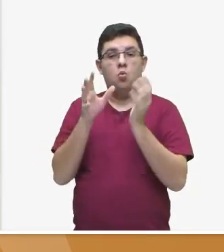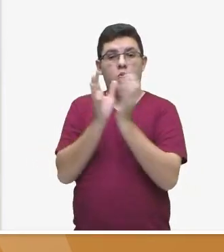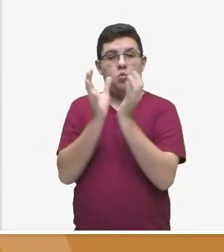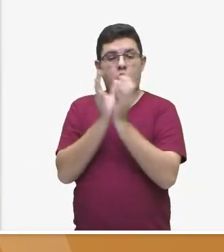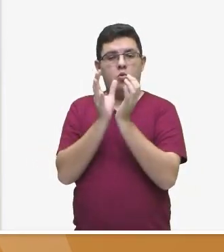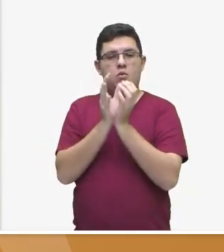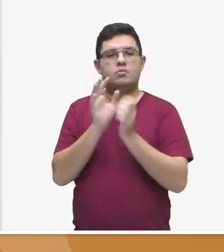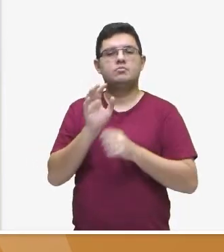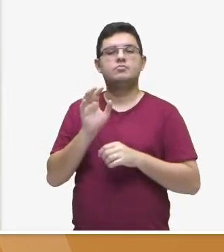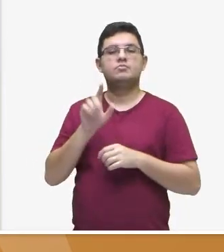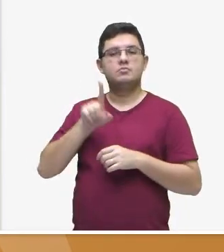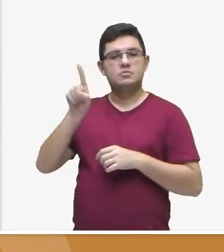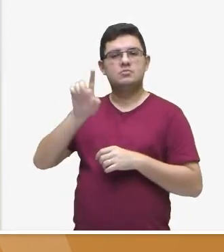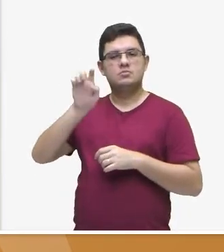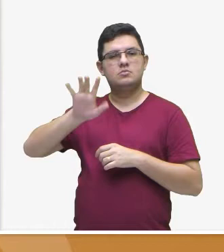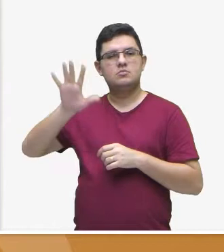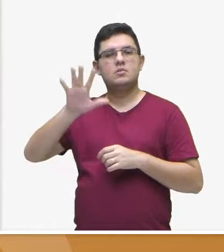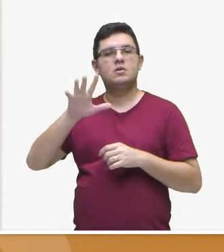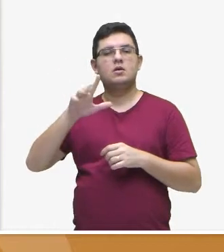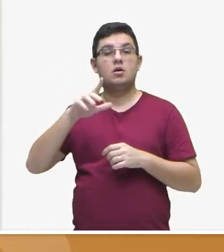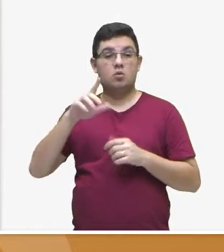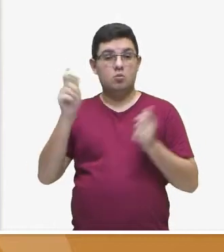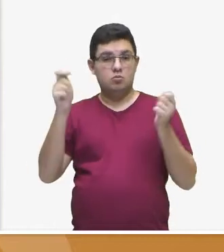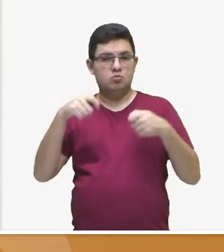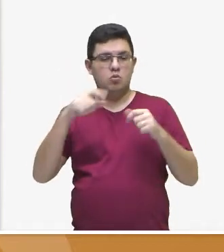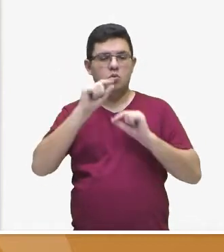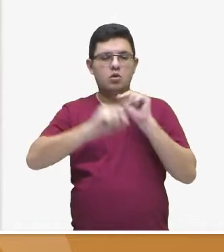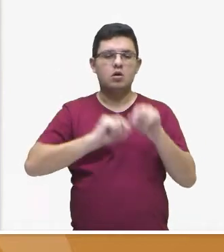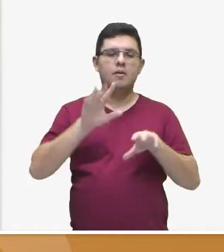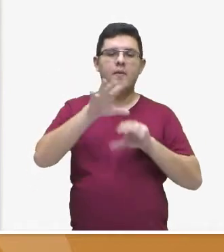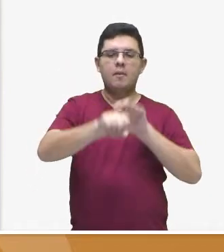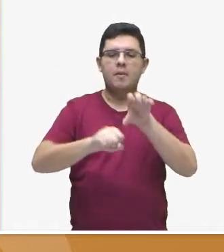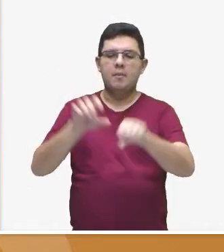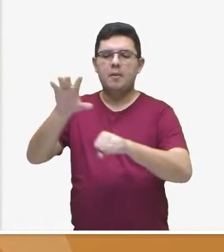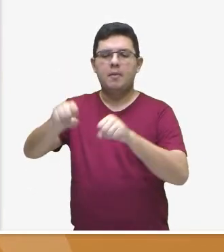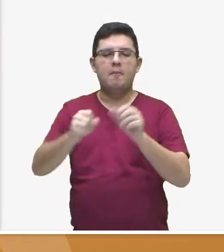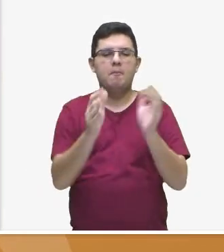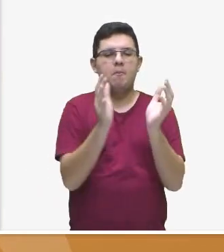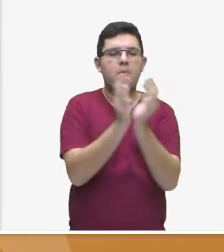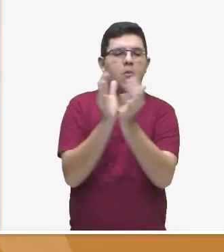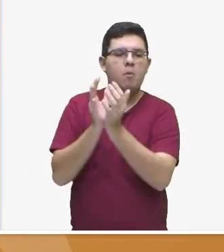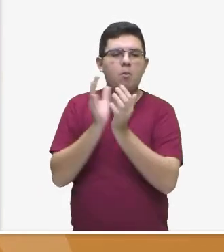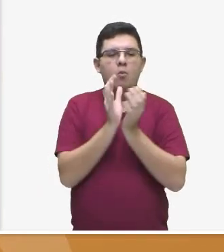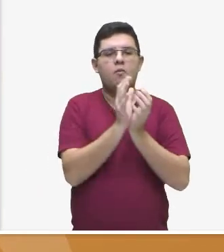tiveram facilidade, né, de aprisionar esses povos também.